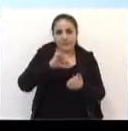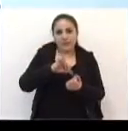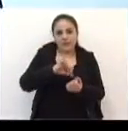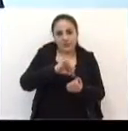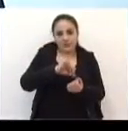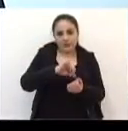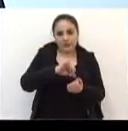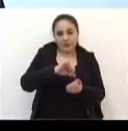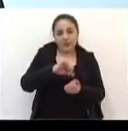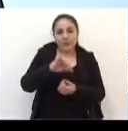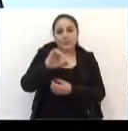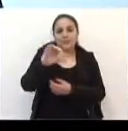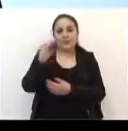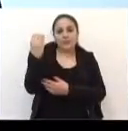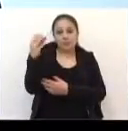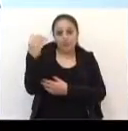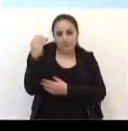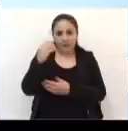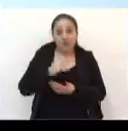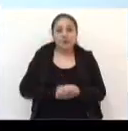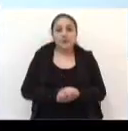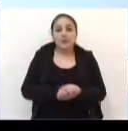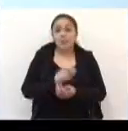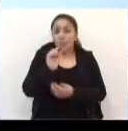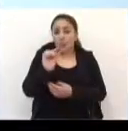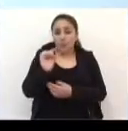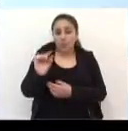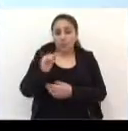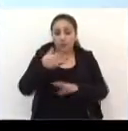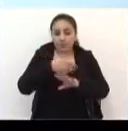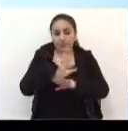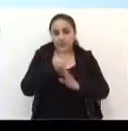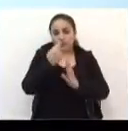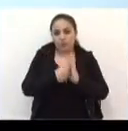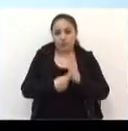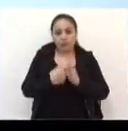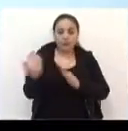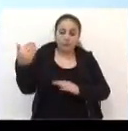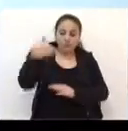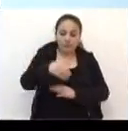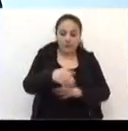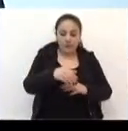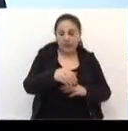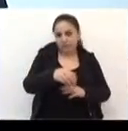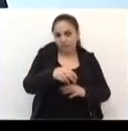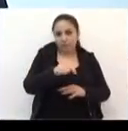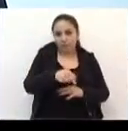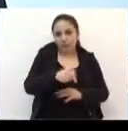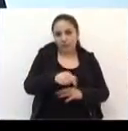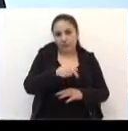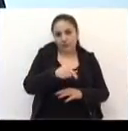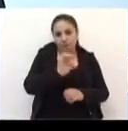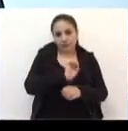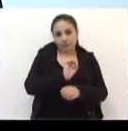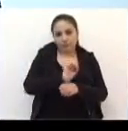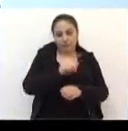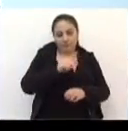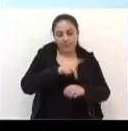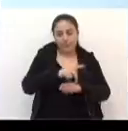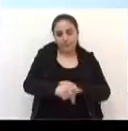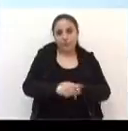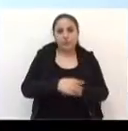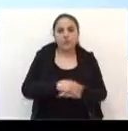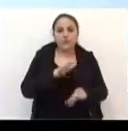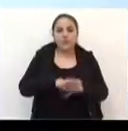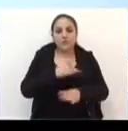soldados que passam nesse concurso público vêm ao interior do estado. Então, é mais um motivo, um apelo que a gente